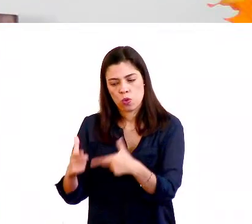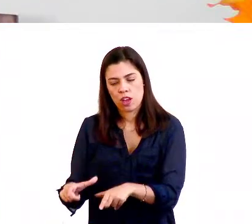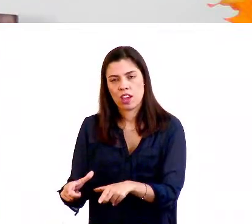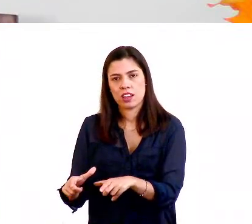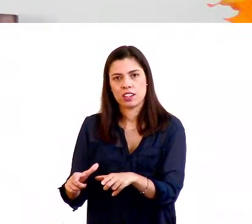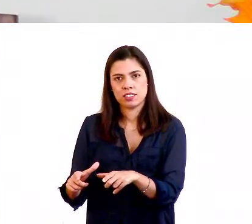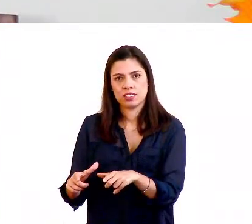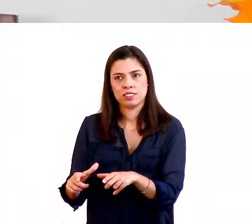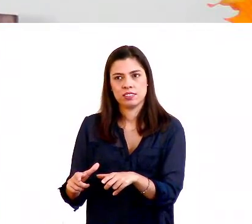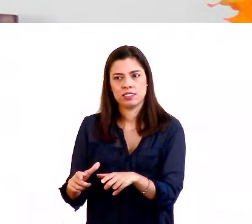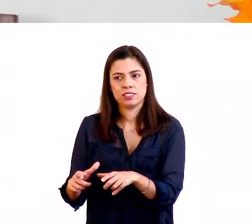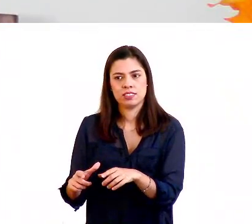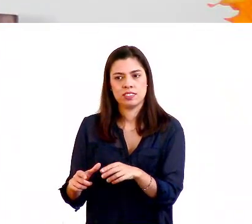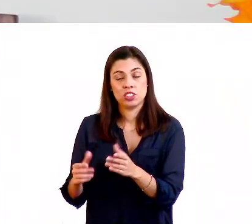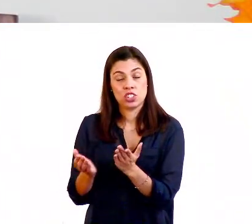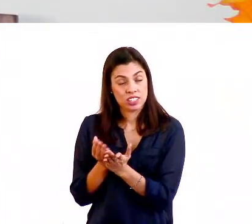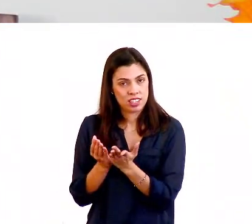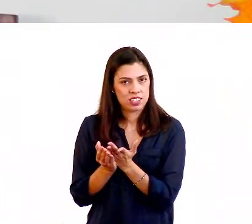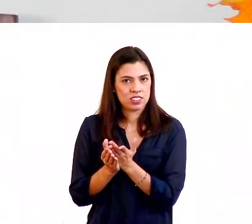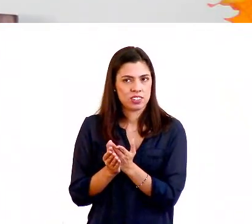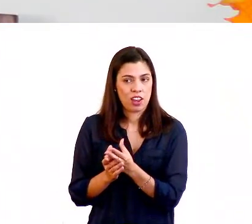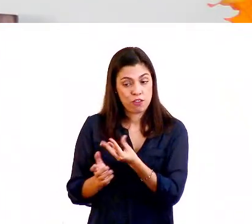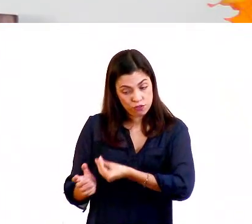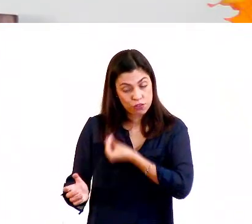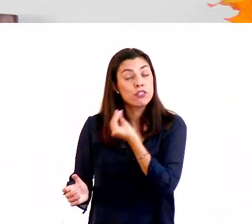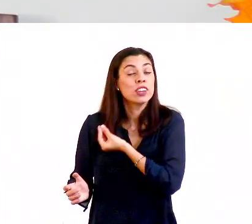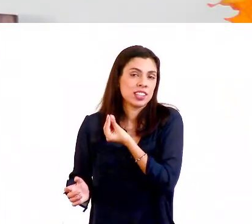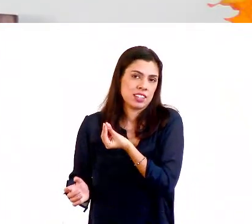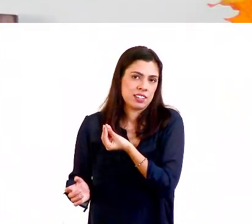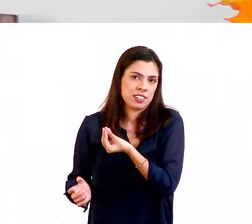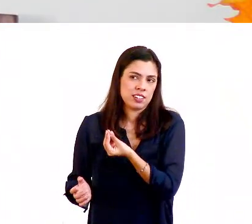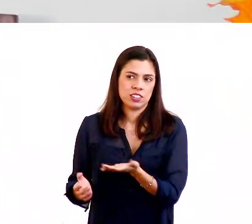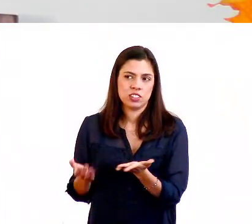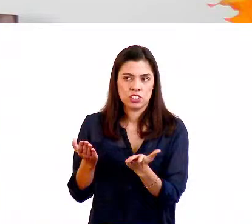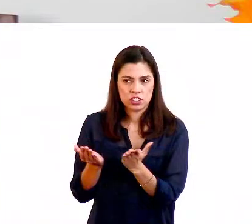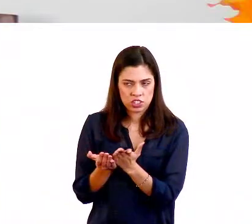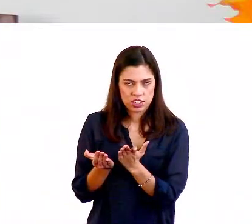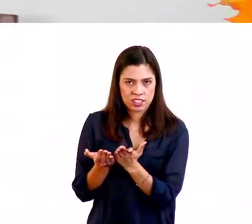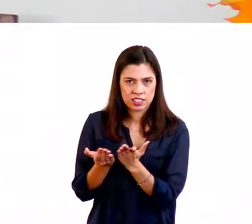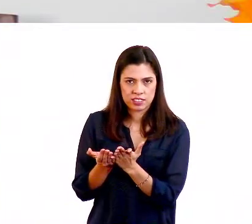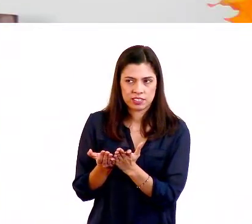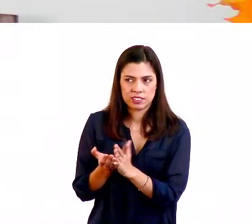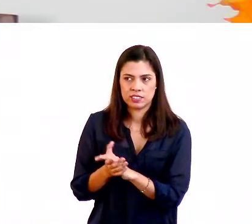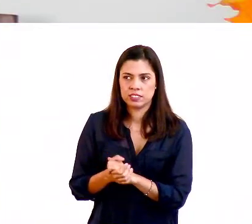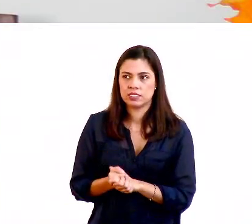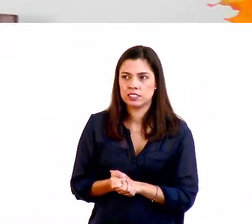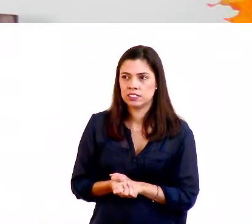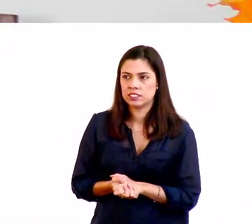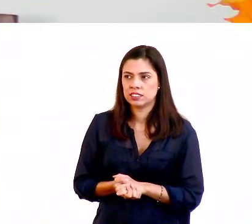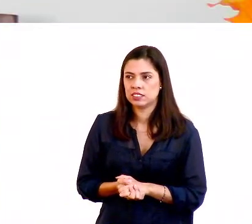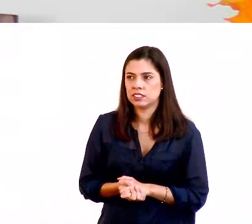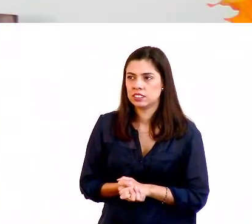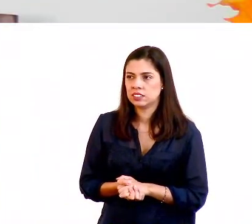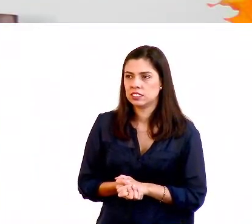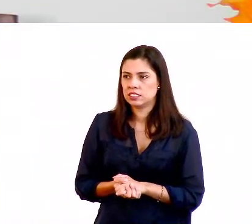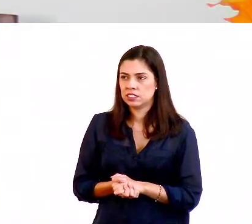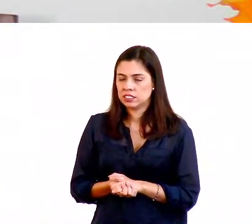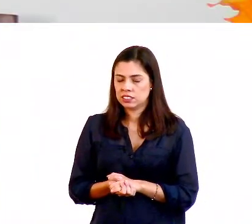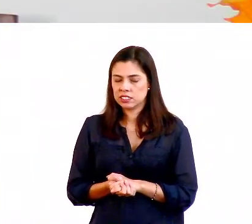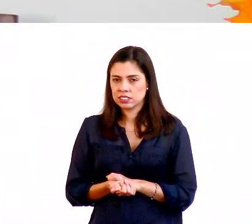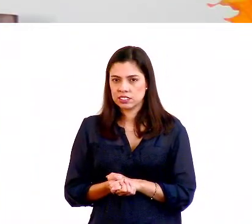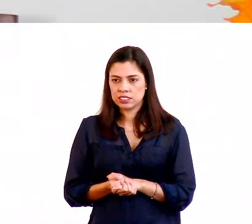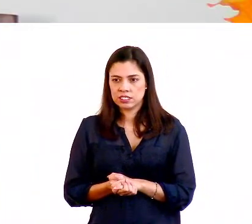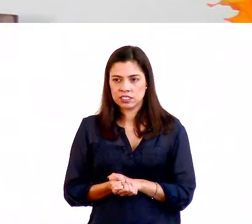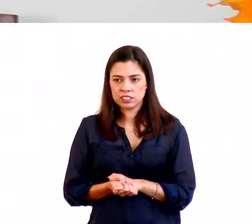apostasia, e pertencendo à salvação. Mas eu precisei falar isso. Ele disse, ainda que eu falei desse modo, eu